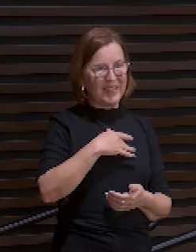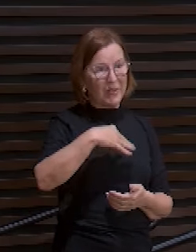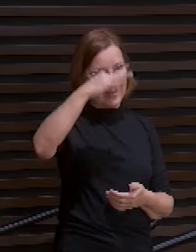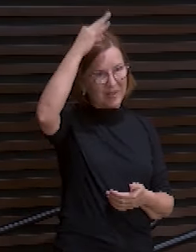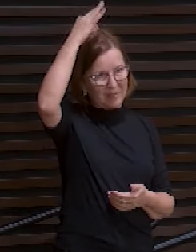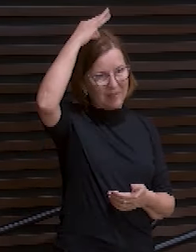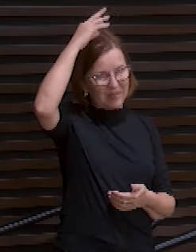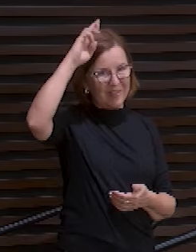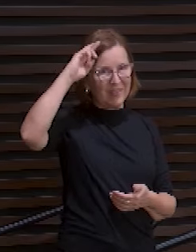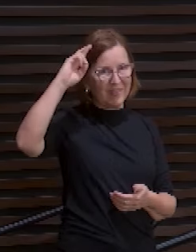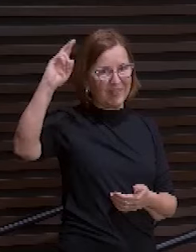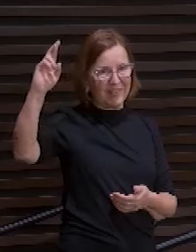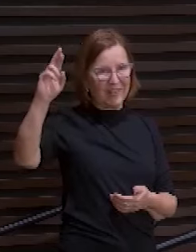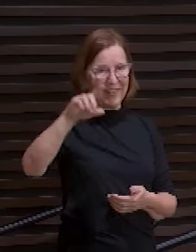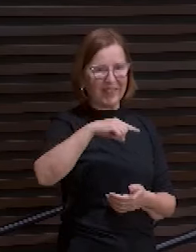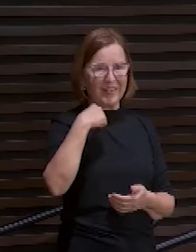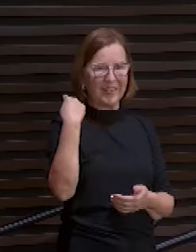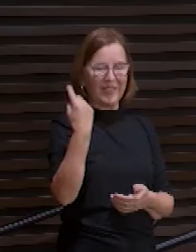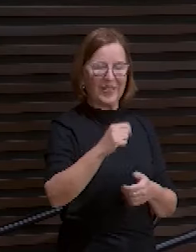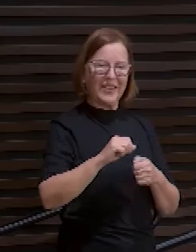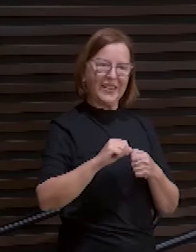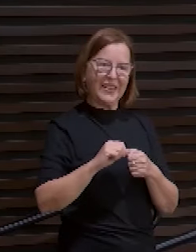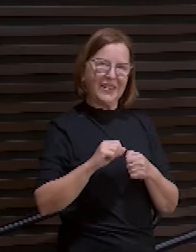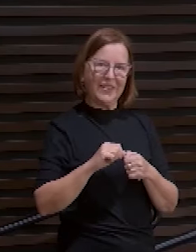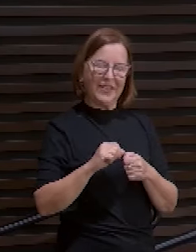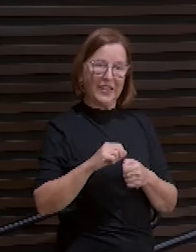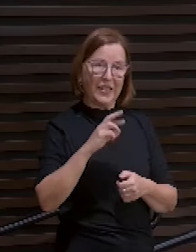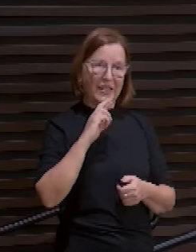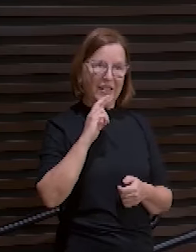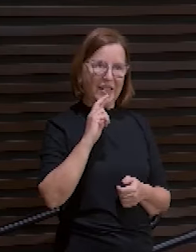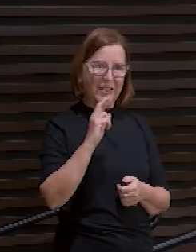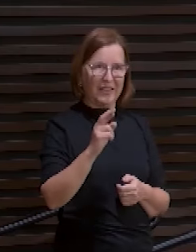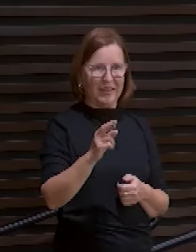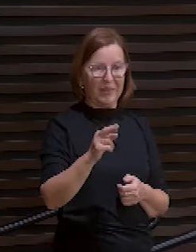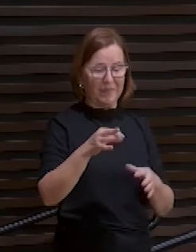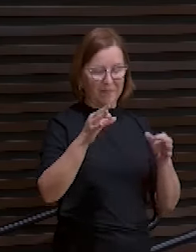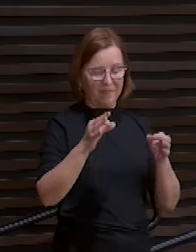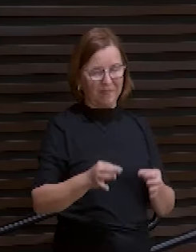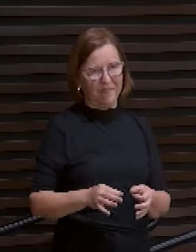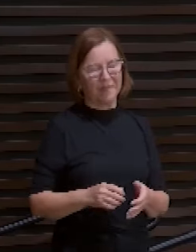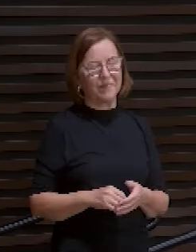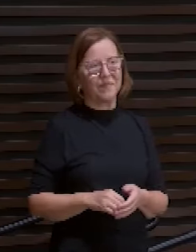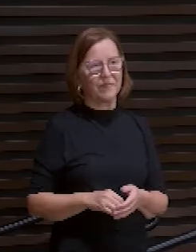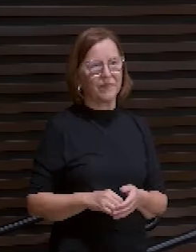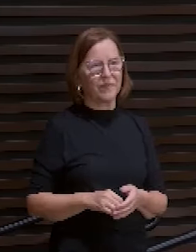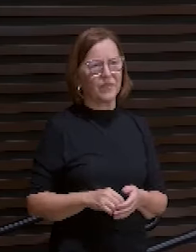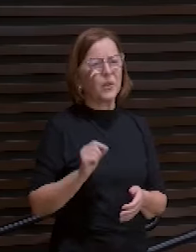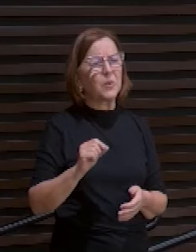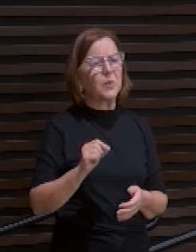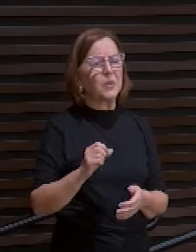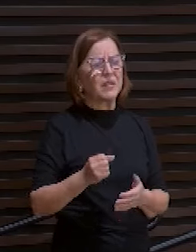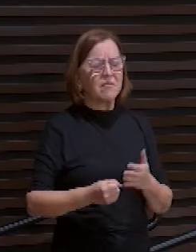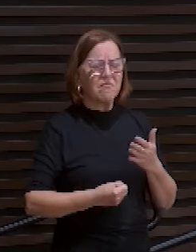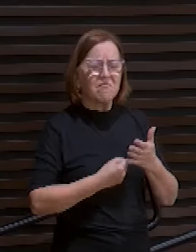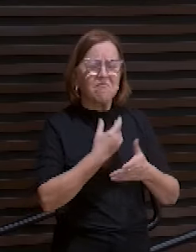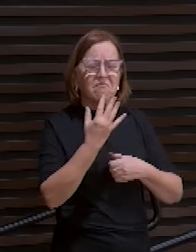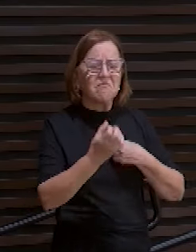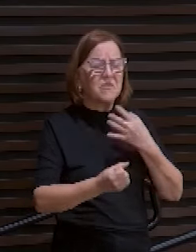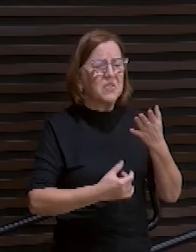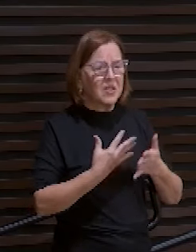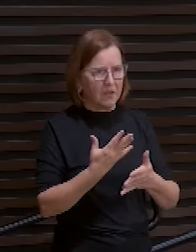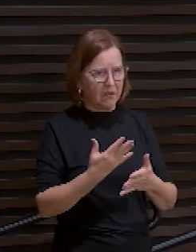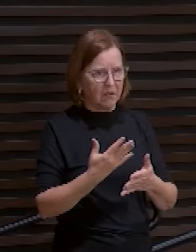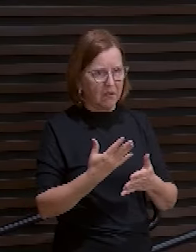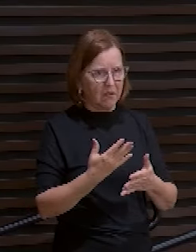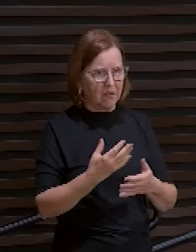leva a agir dessa forma Então o que está saindo são as concupiscências da carne